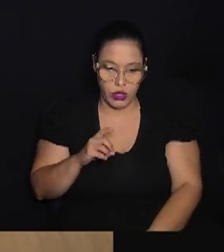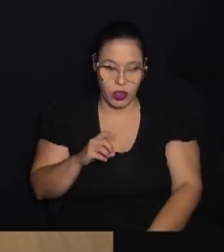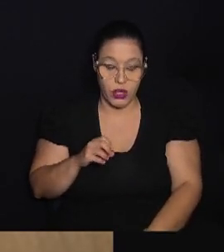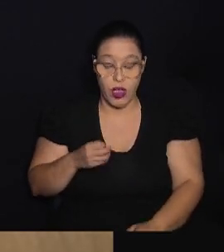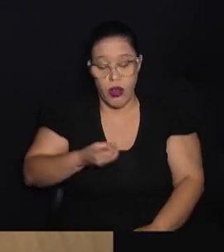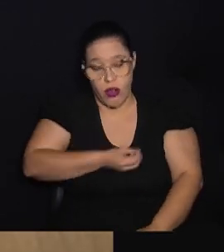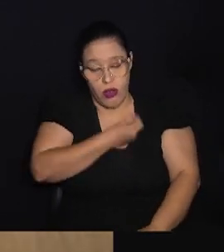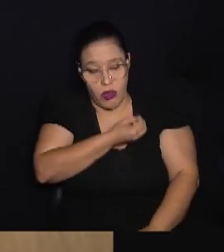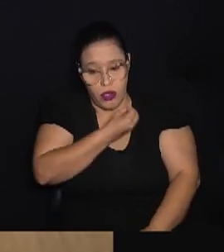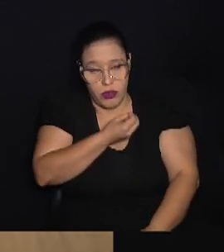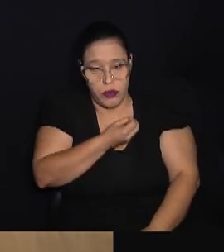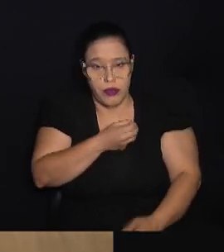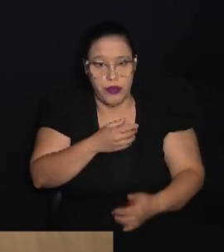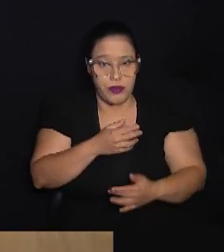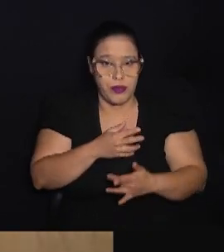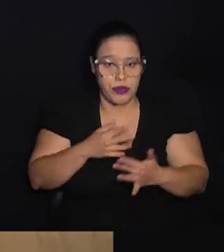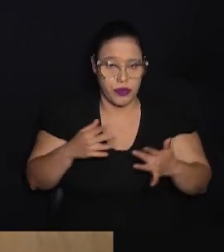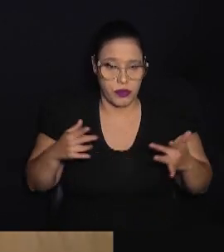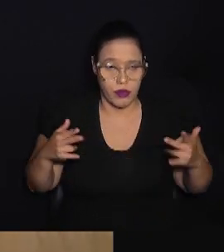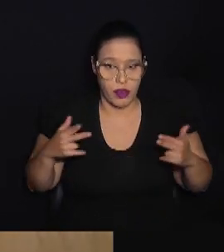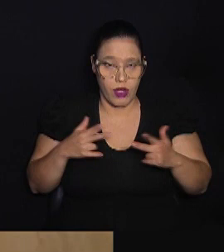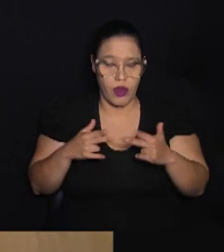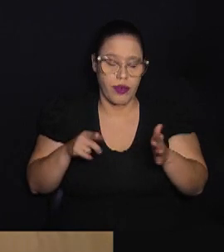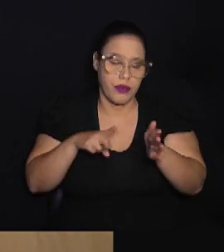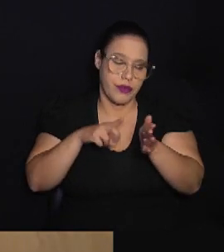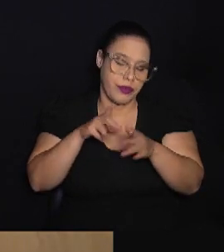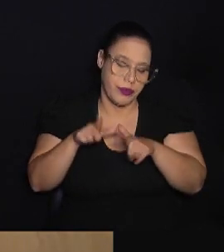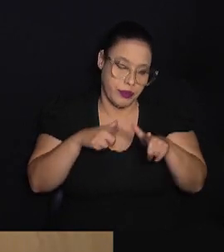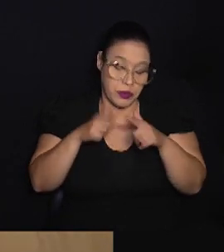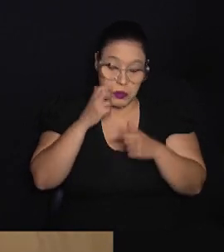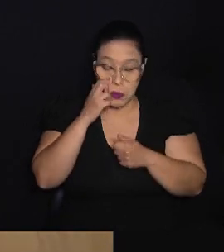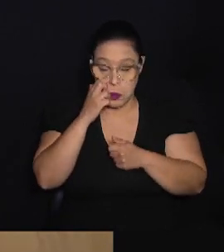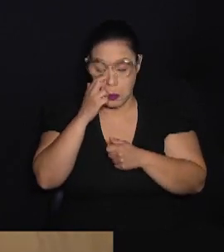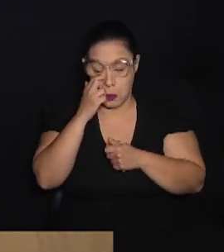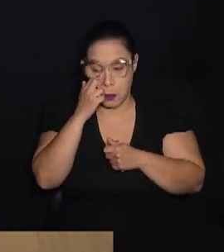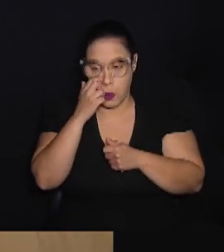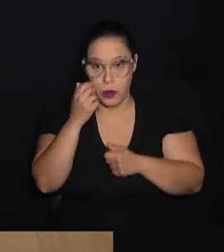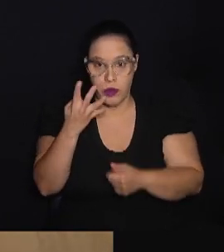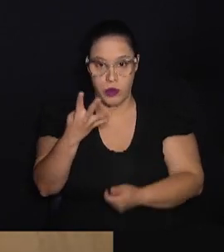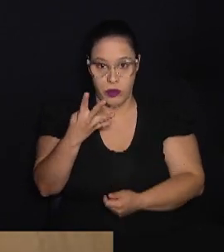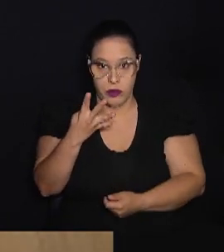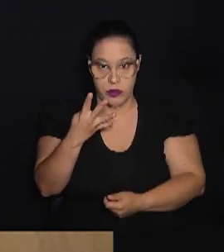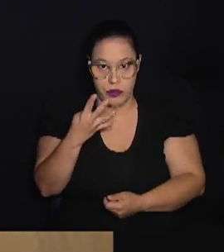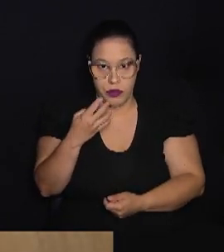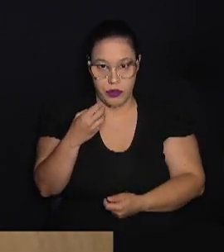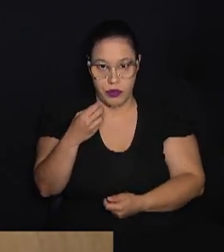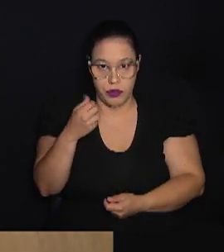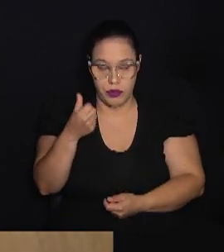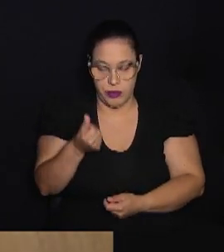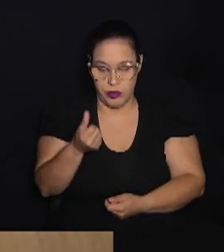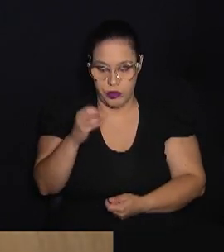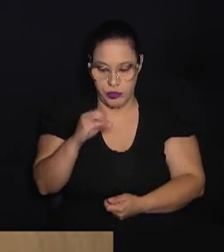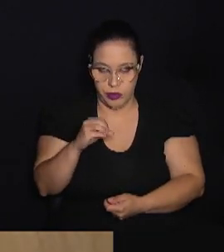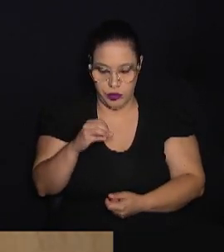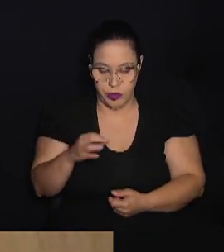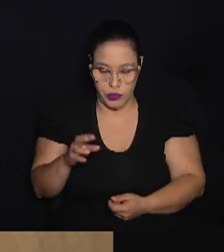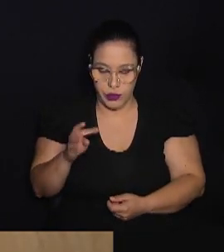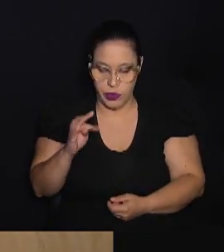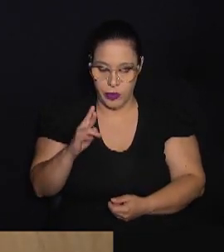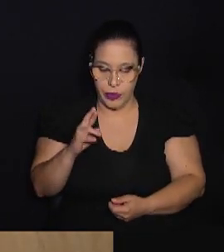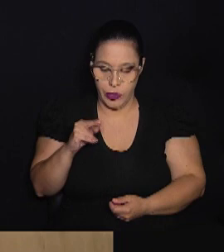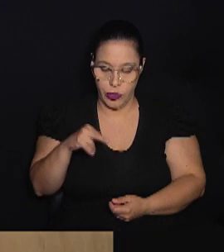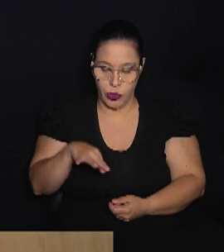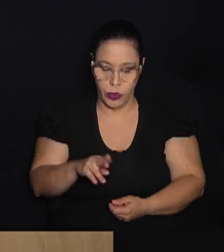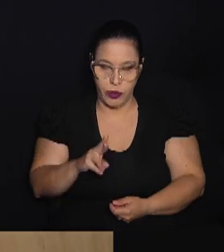vida saiu, vários trabalhos já saíram, saiu agora recentemente que 4 em cada 10 tumores podem